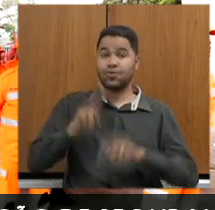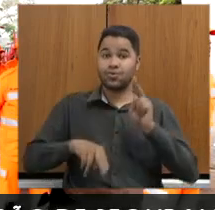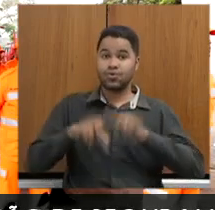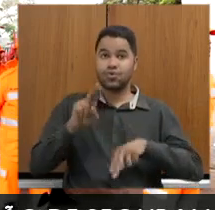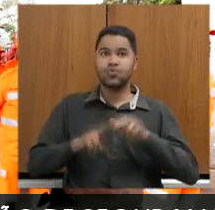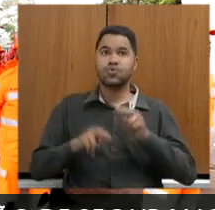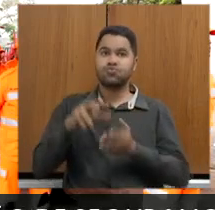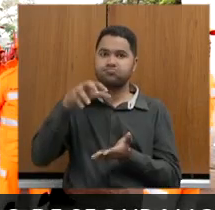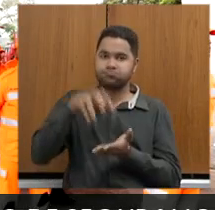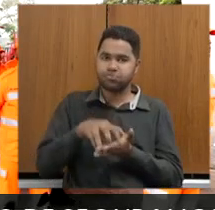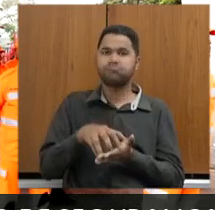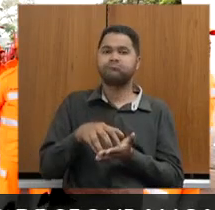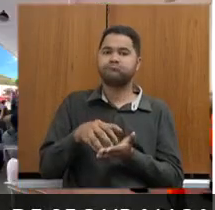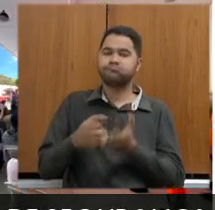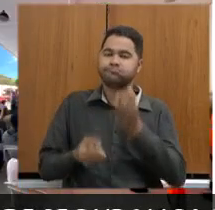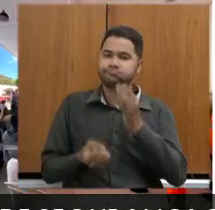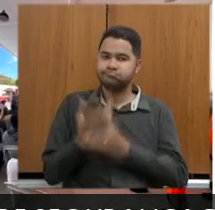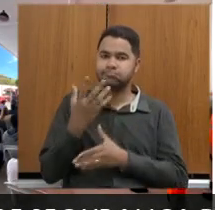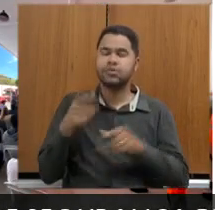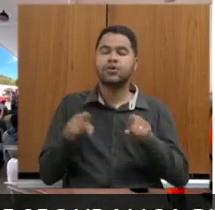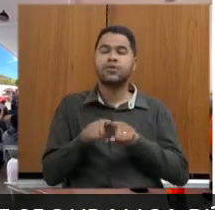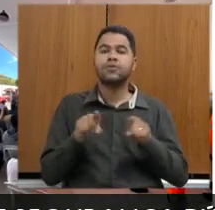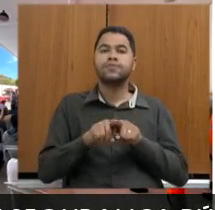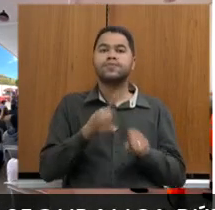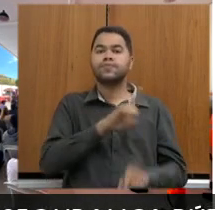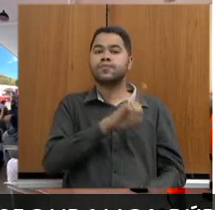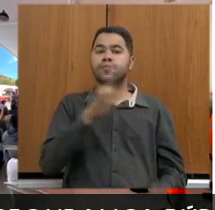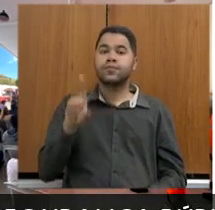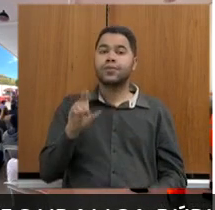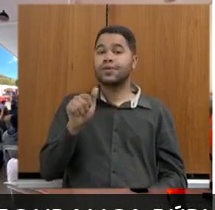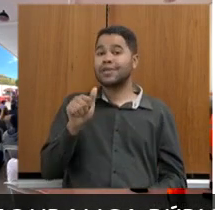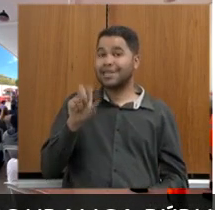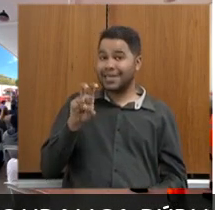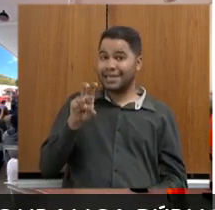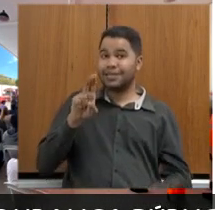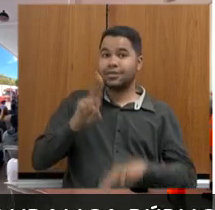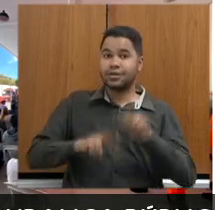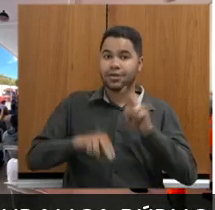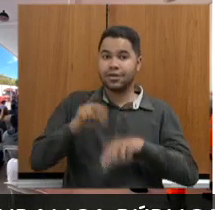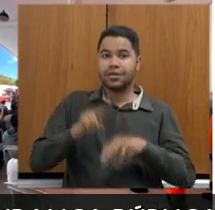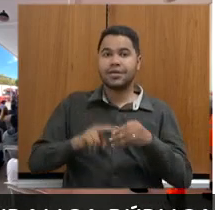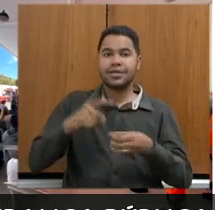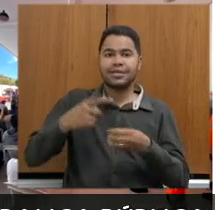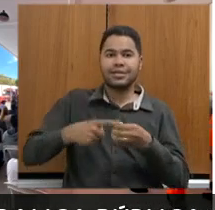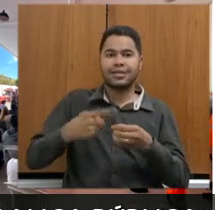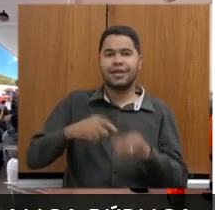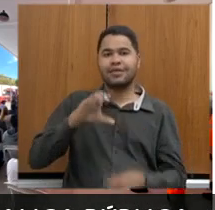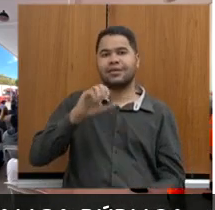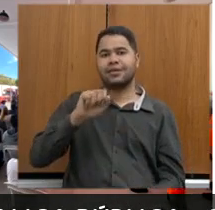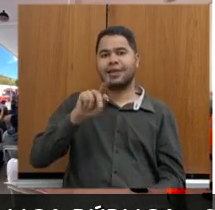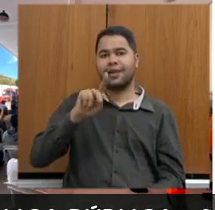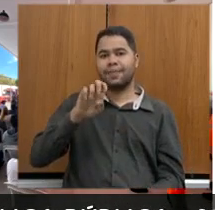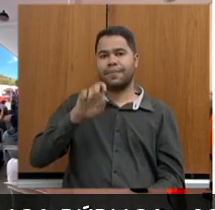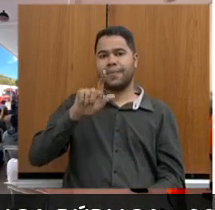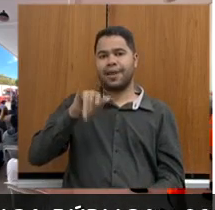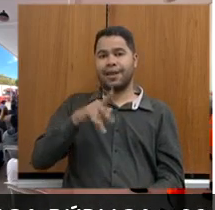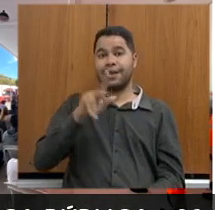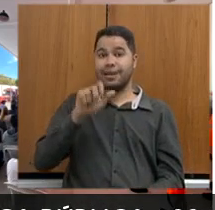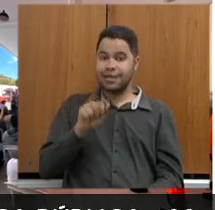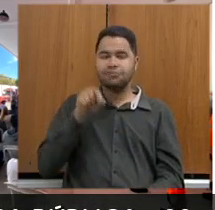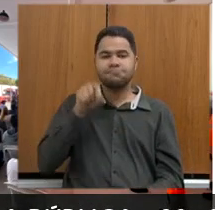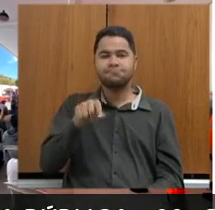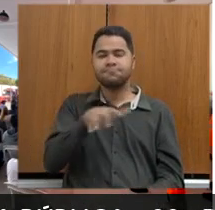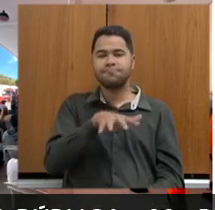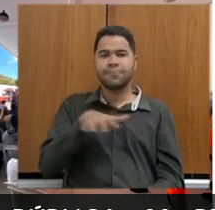avançado inauguramos também no dia quinze de junho na cidade de Capelinha Esse é um espaço